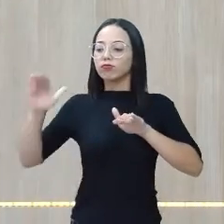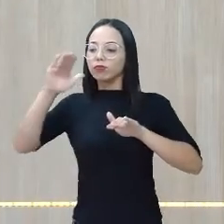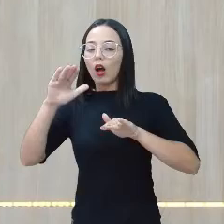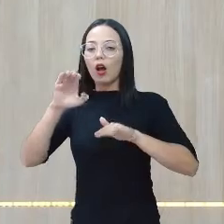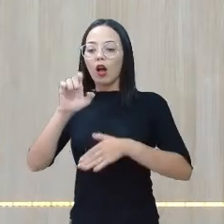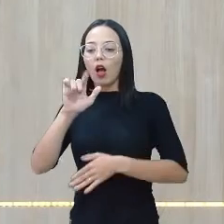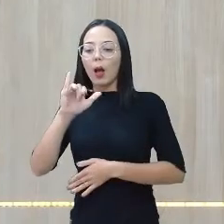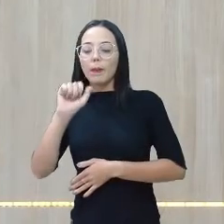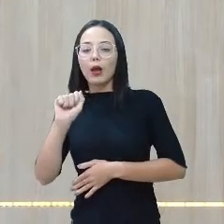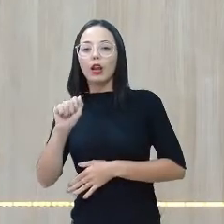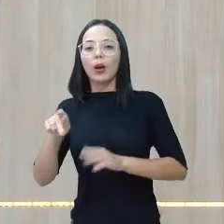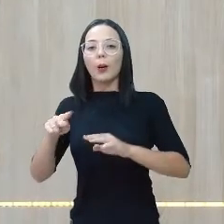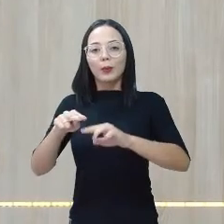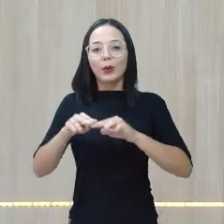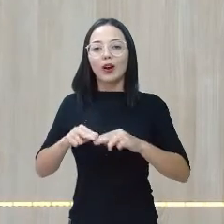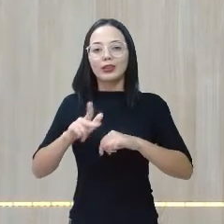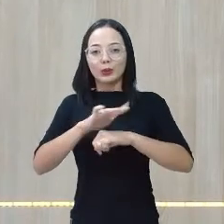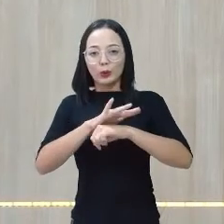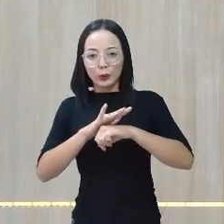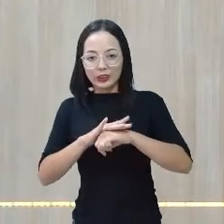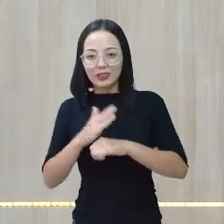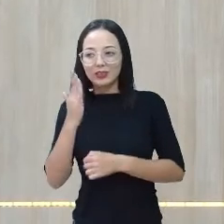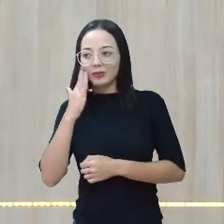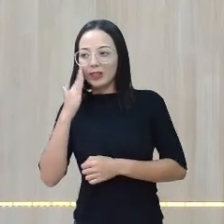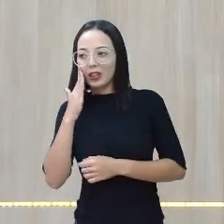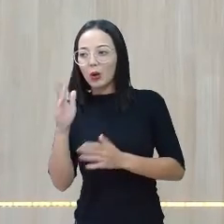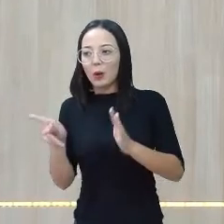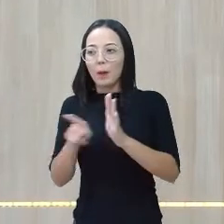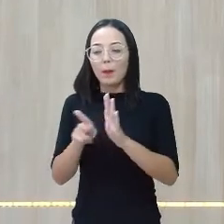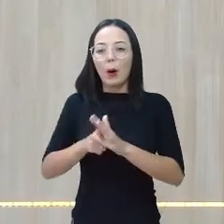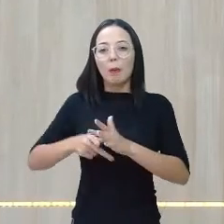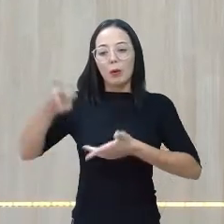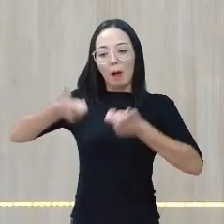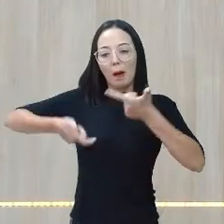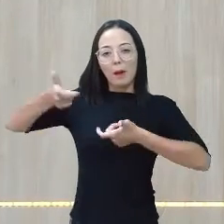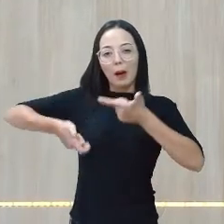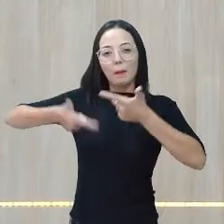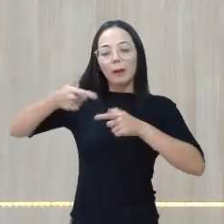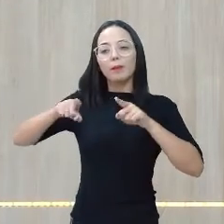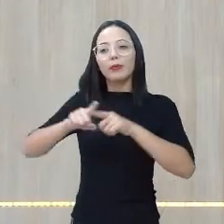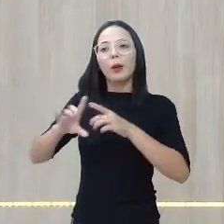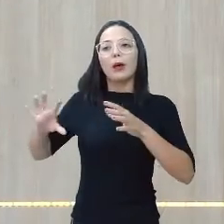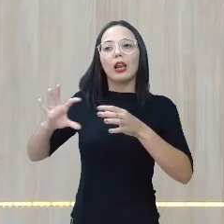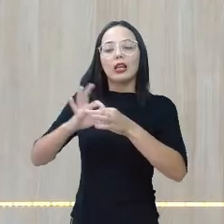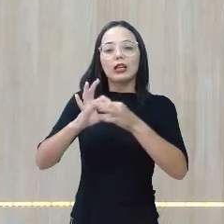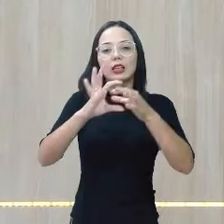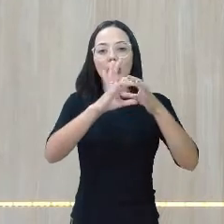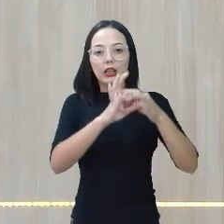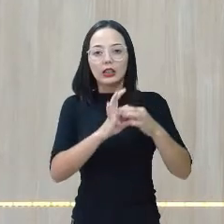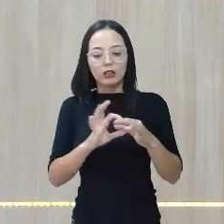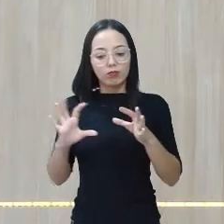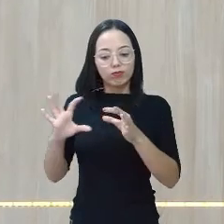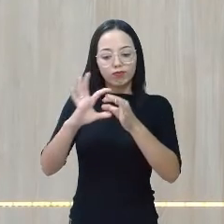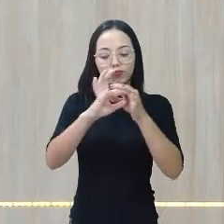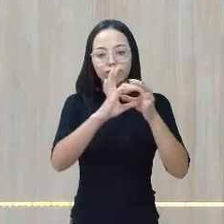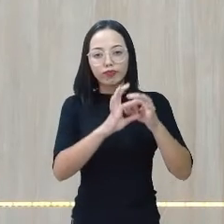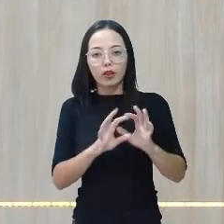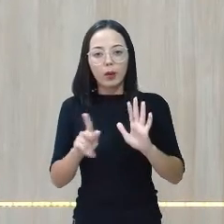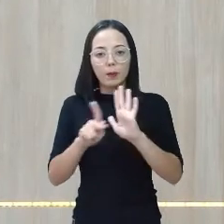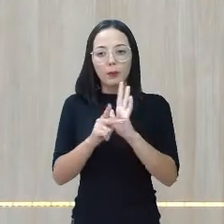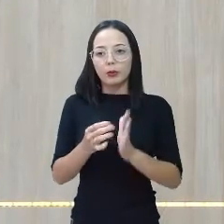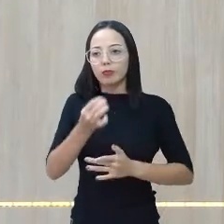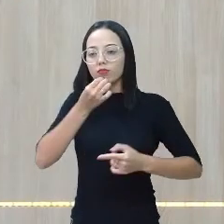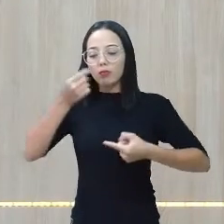né, de doenças, né, a questão da guerra biológica e alianças, né? Eles faziam, por